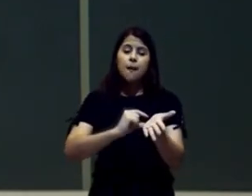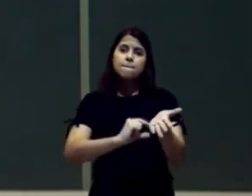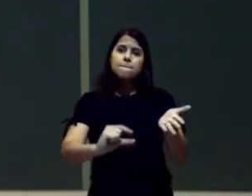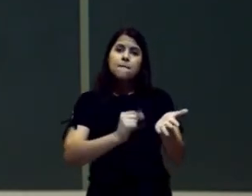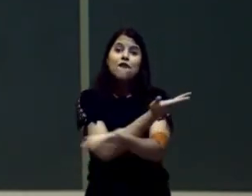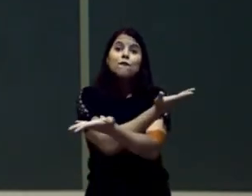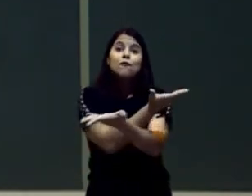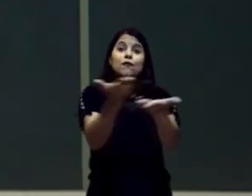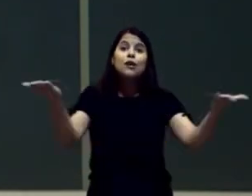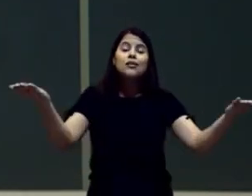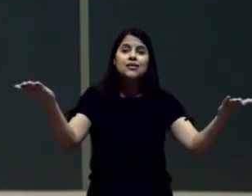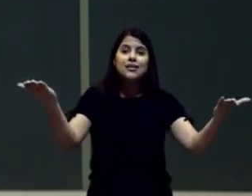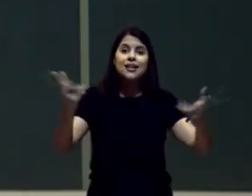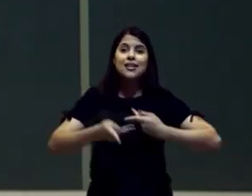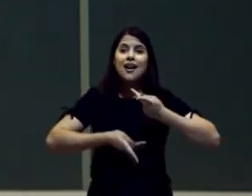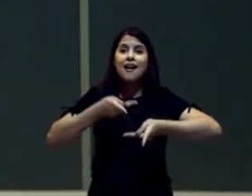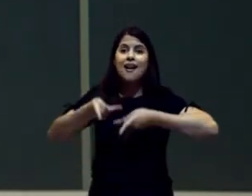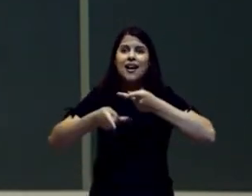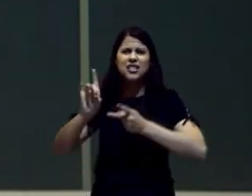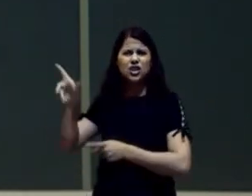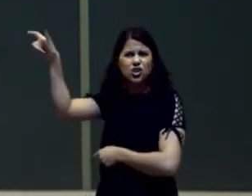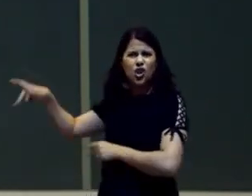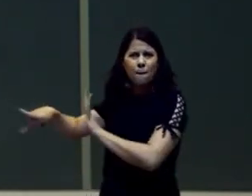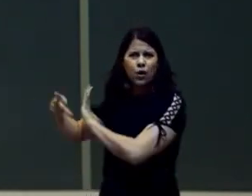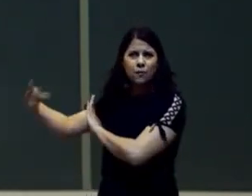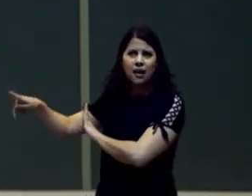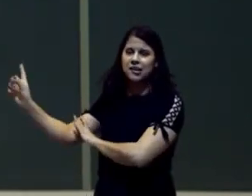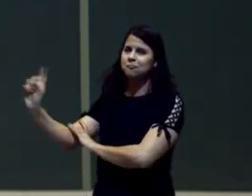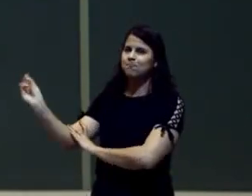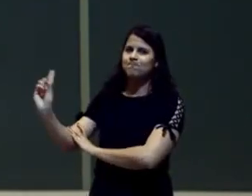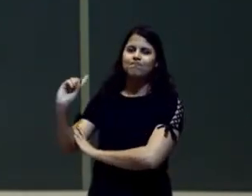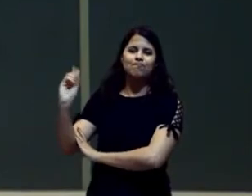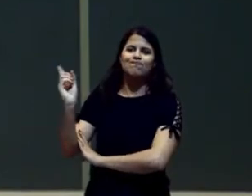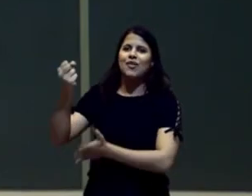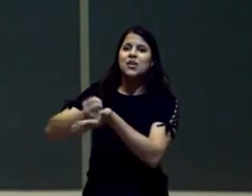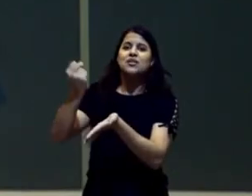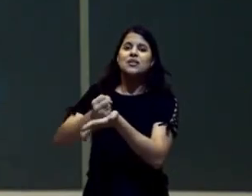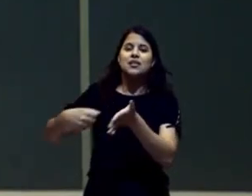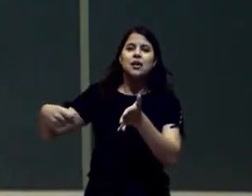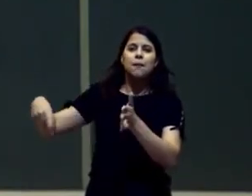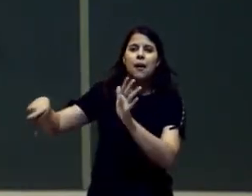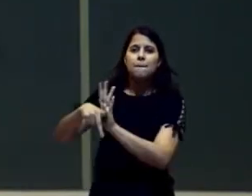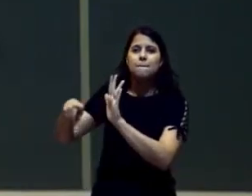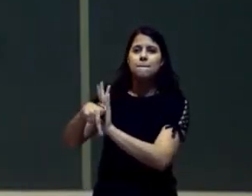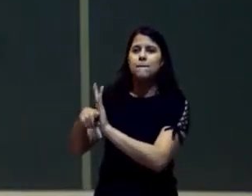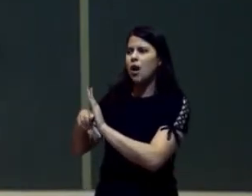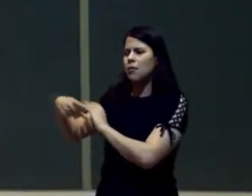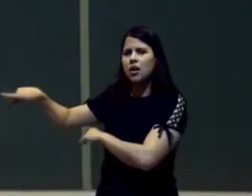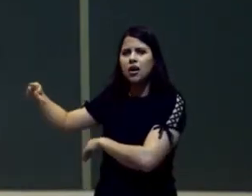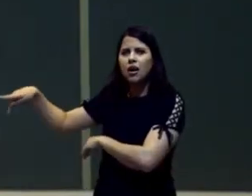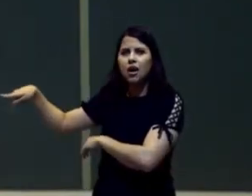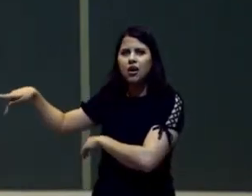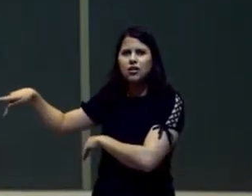que diz que esta herança testamentária deixada na segunda carta a Timóteo não é para um homem, não é